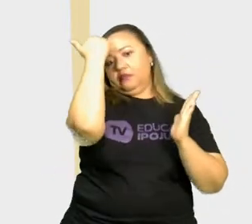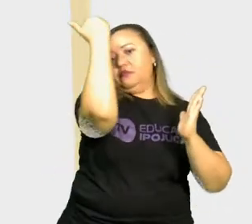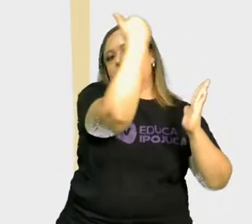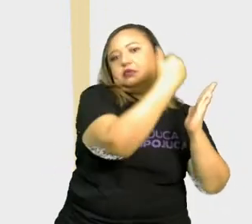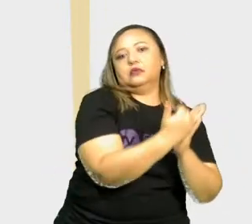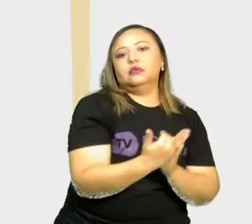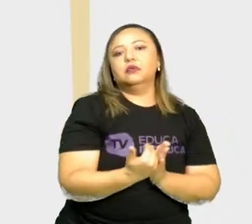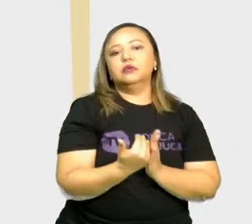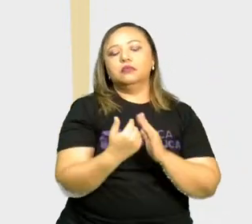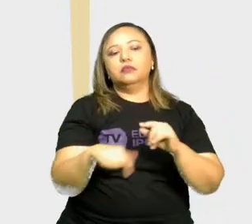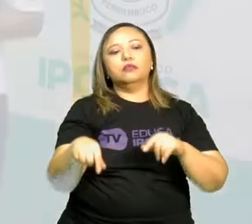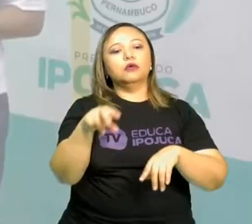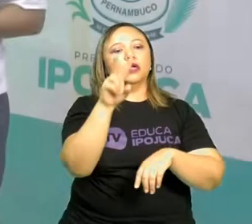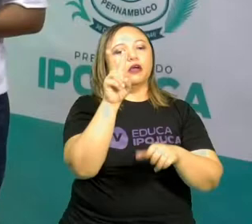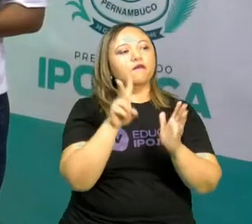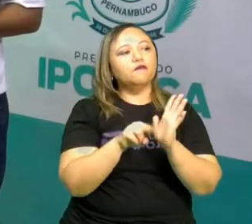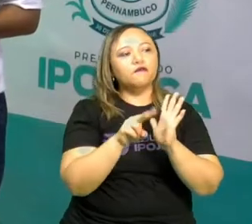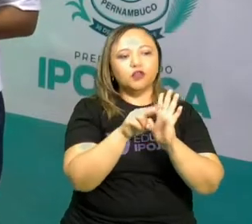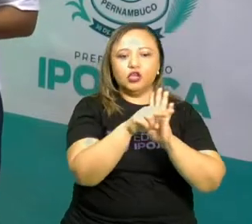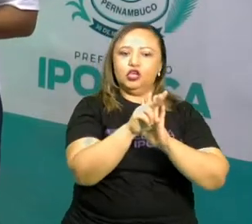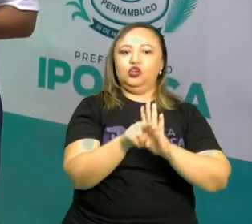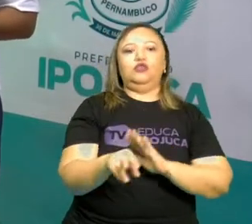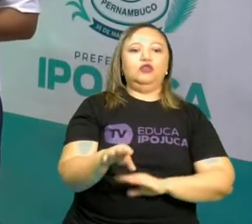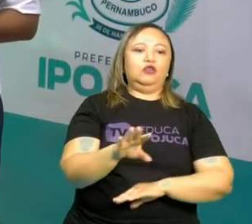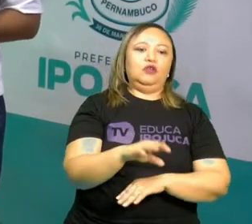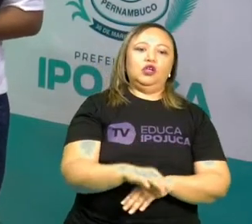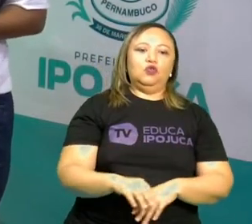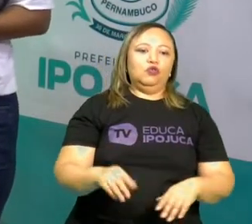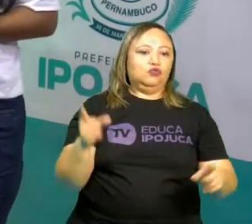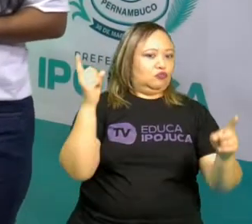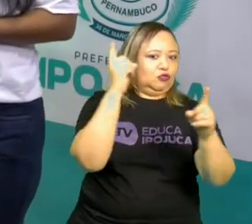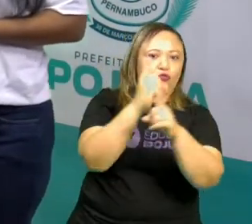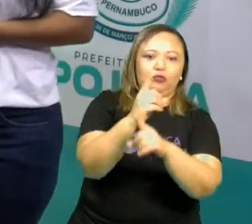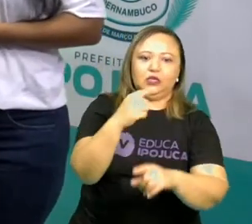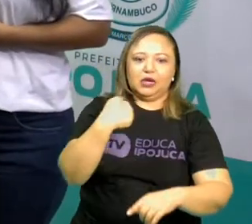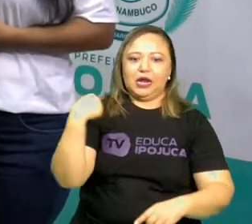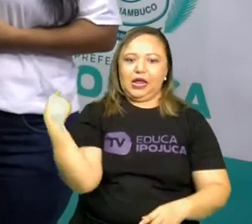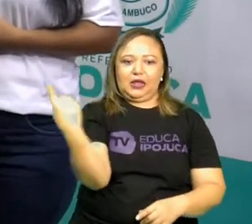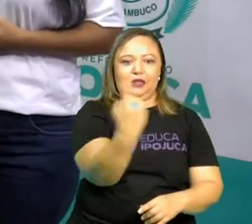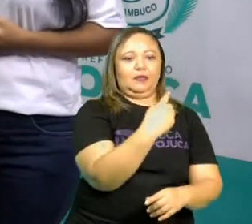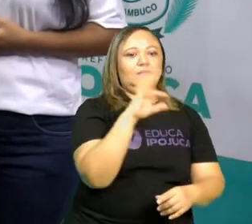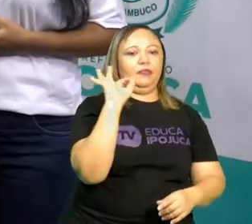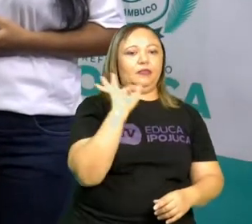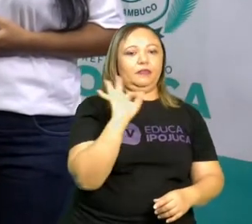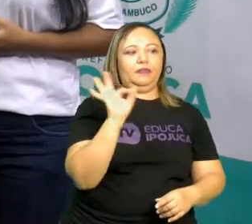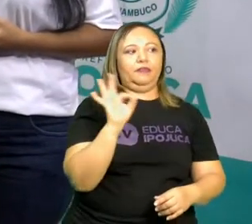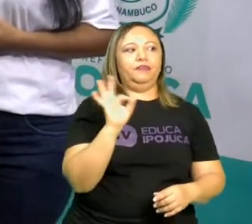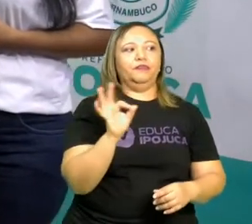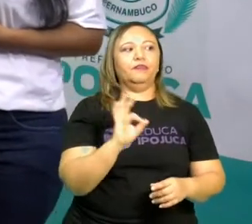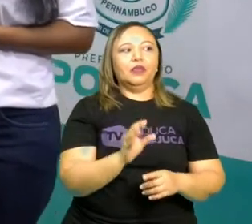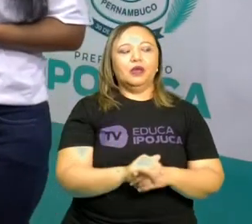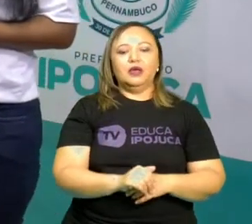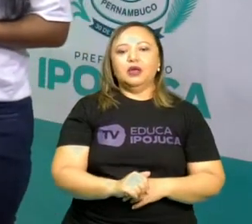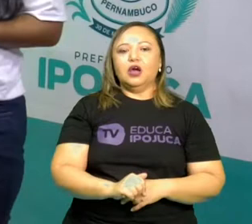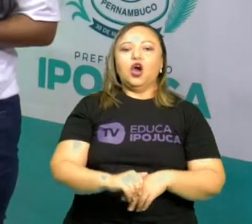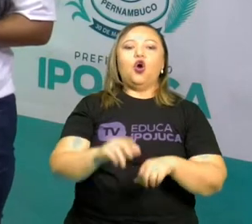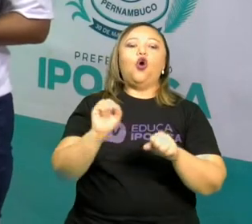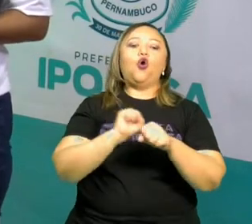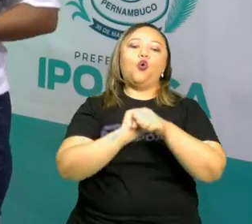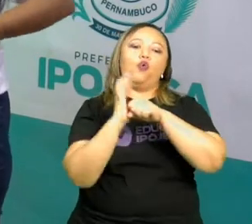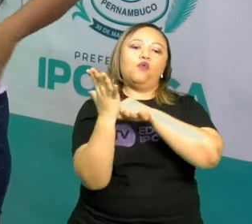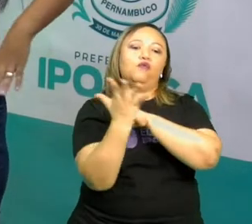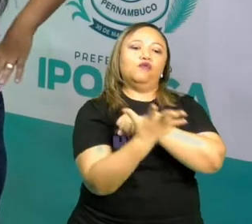vírus não deve nos encontrar. Jogo das escondidas